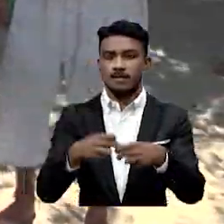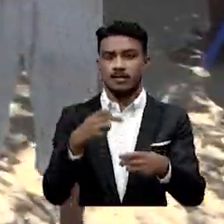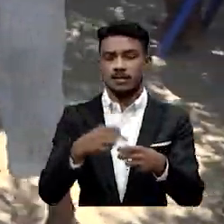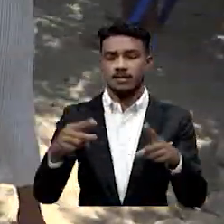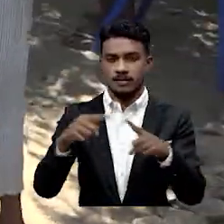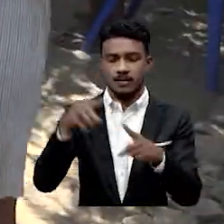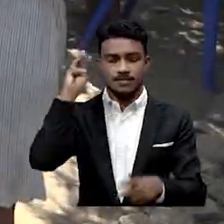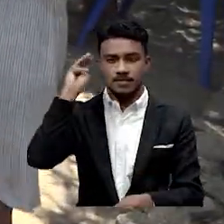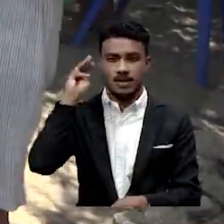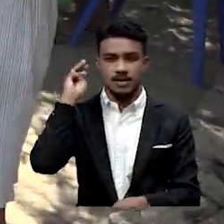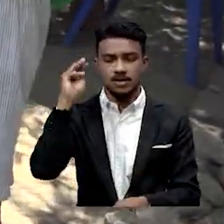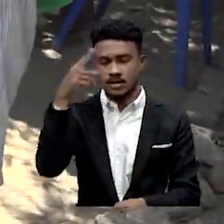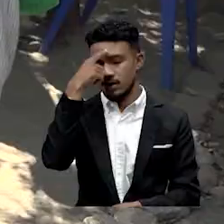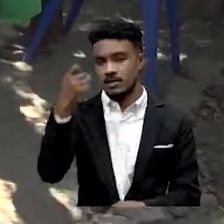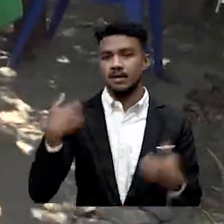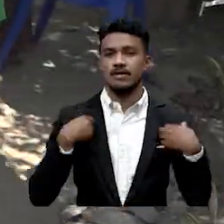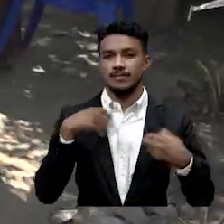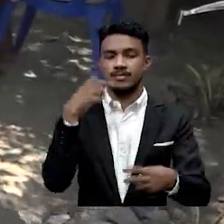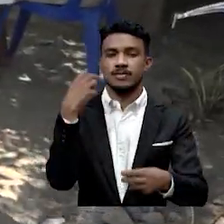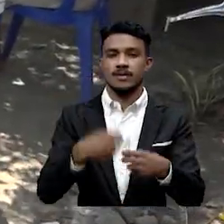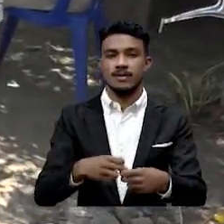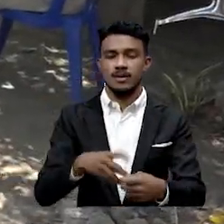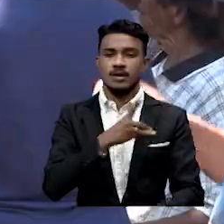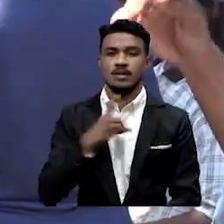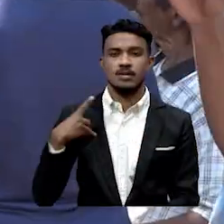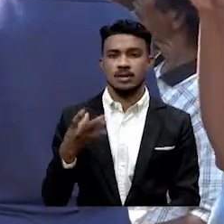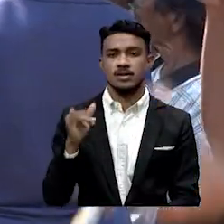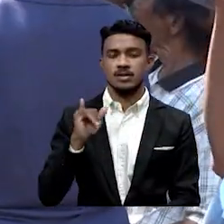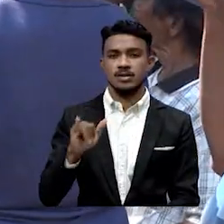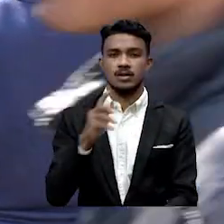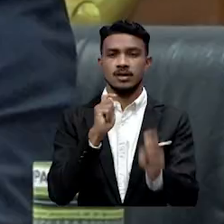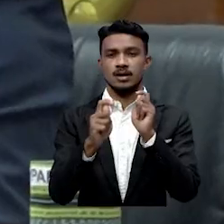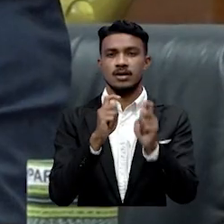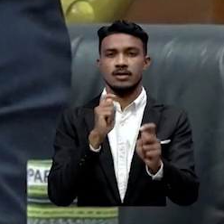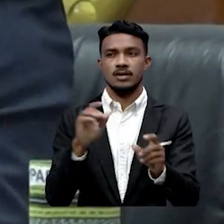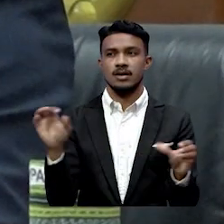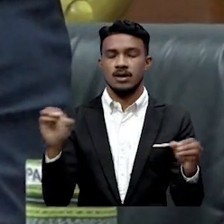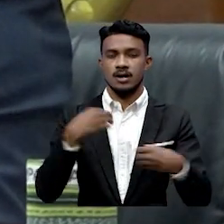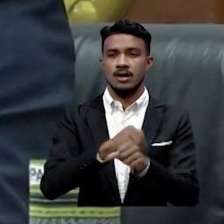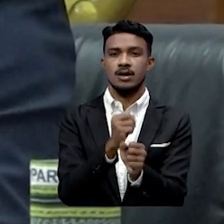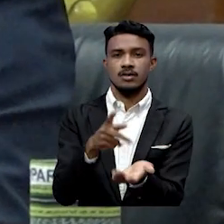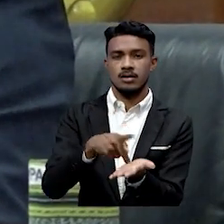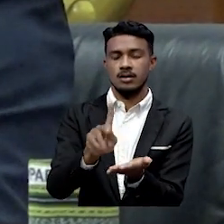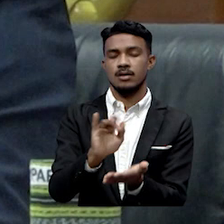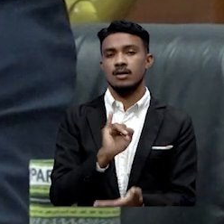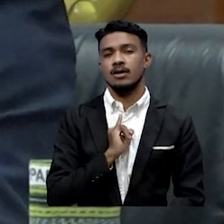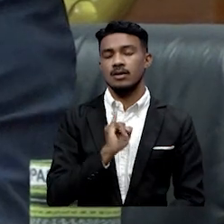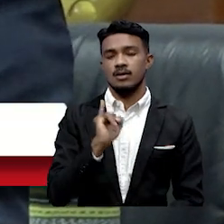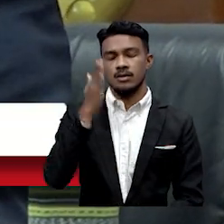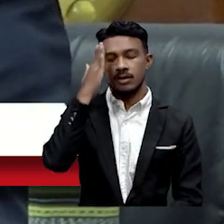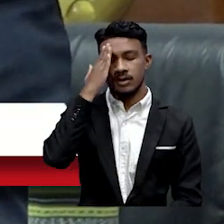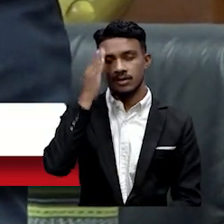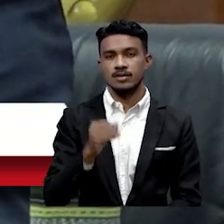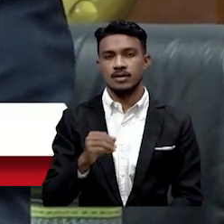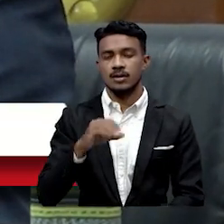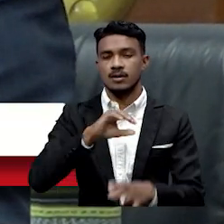ministério relevante, tamba preocupação deputado Sira questão técnico. La halo pagamento a unen la